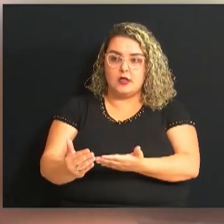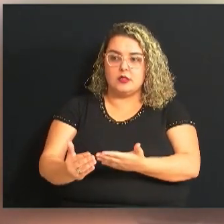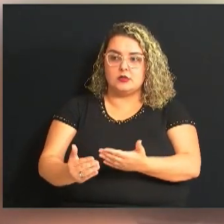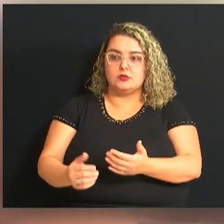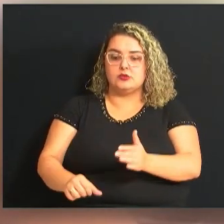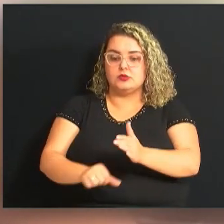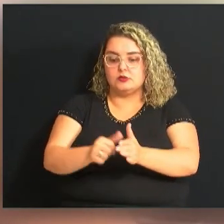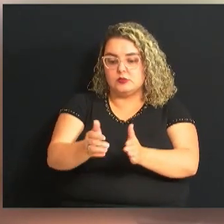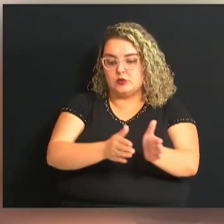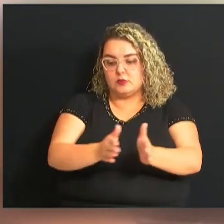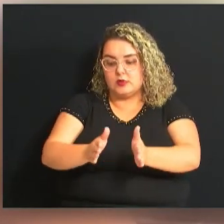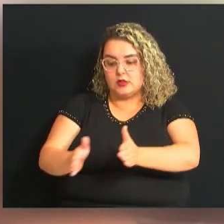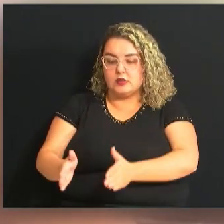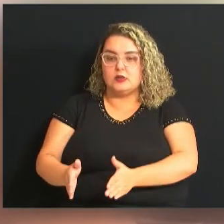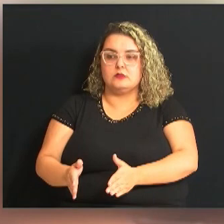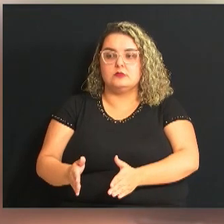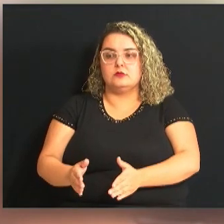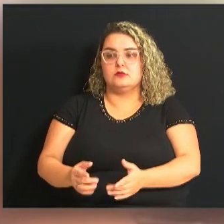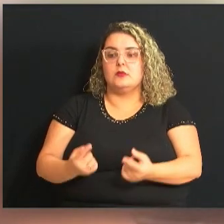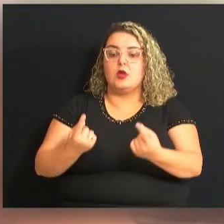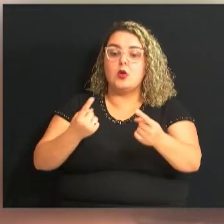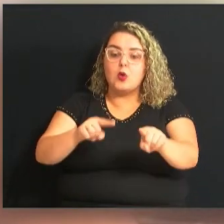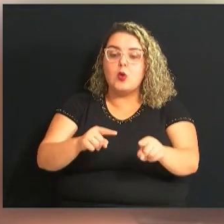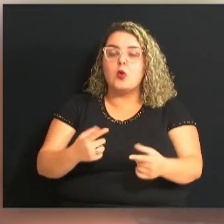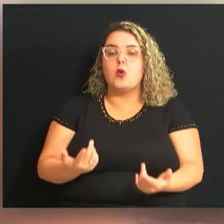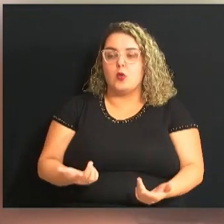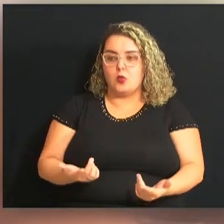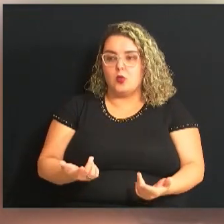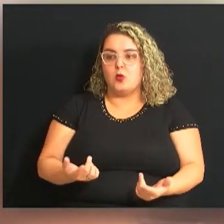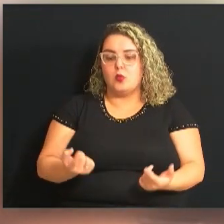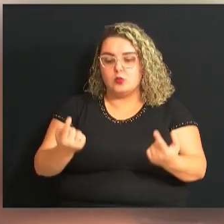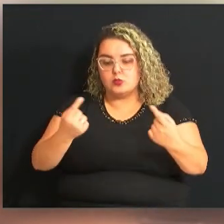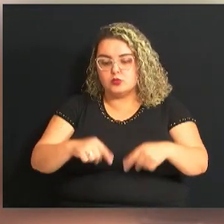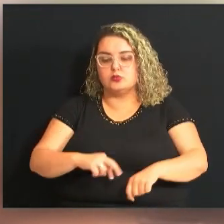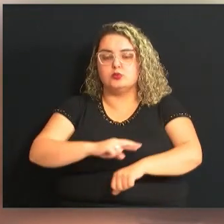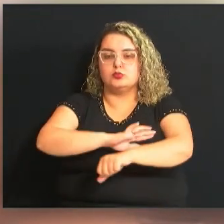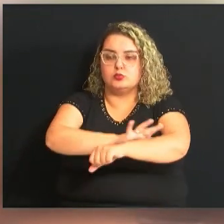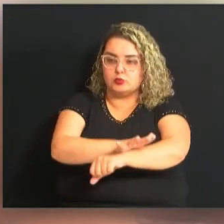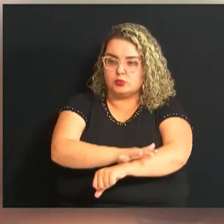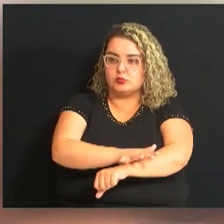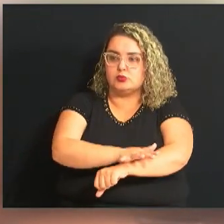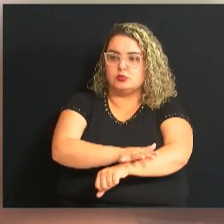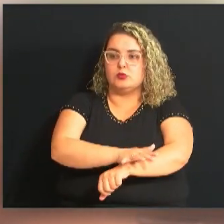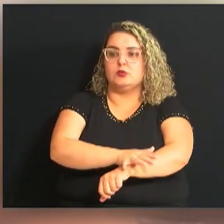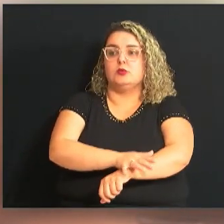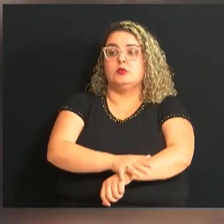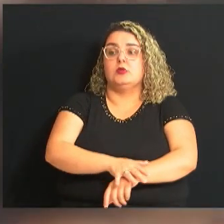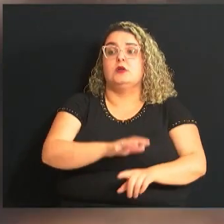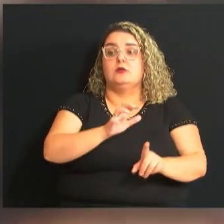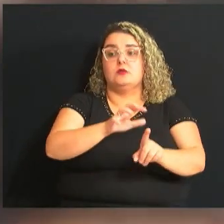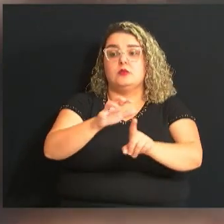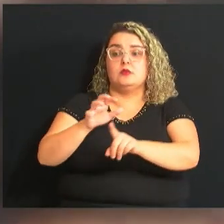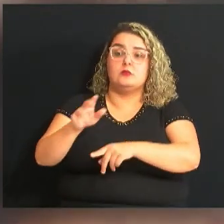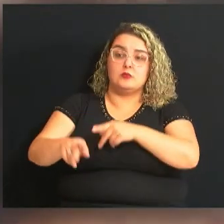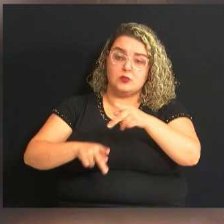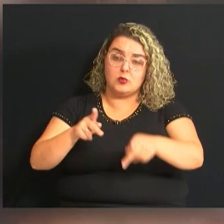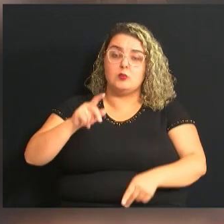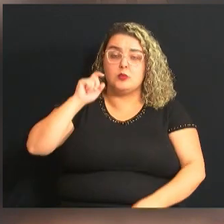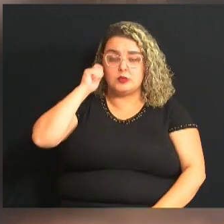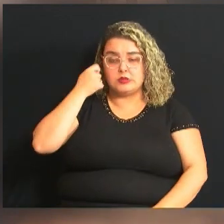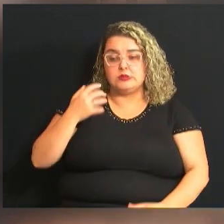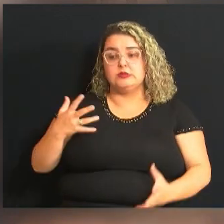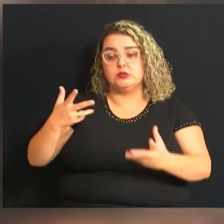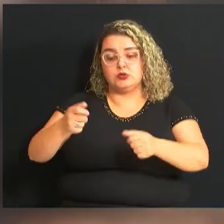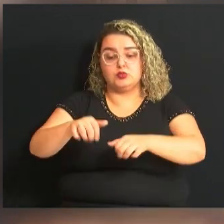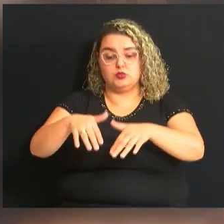a atacar esse fenômeno, né, que é o racismo, e que tanto atinge a população negra. Todas as audiências